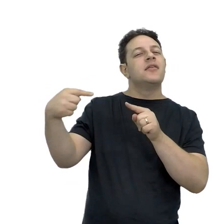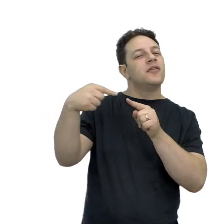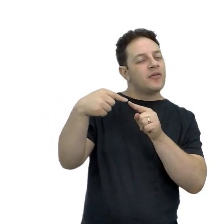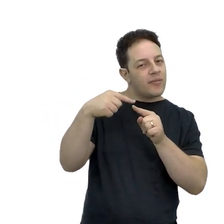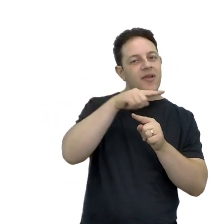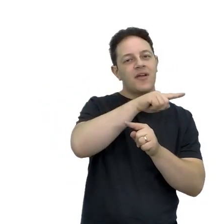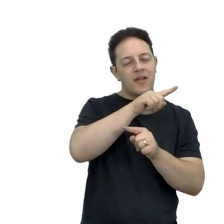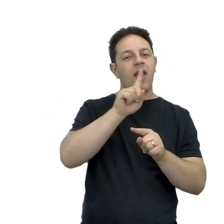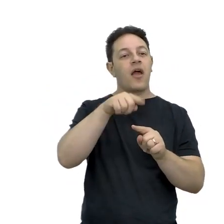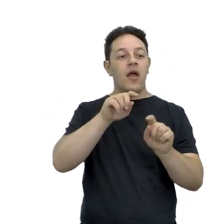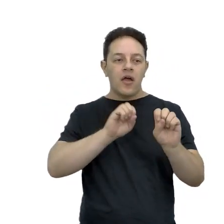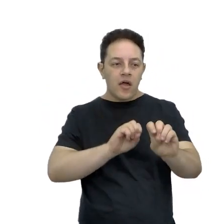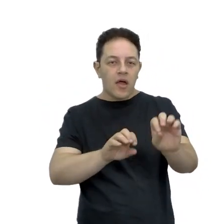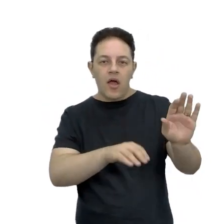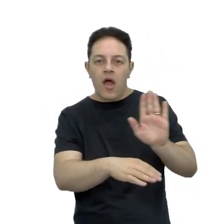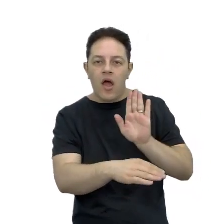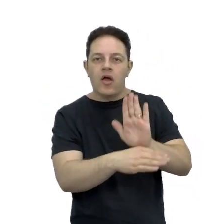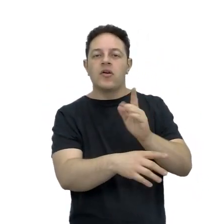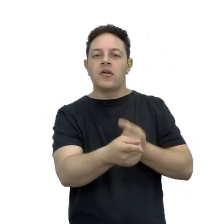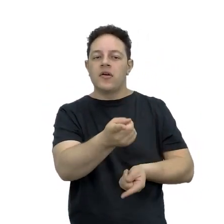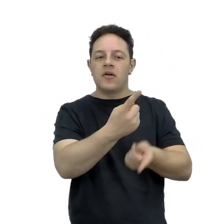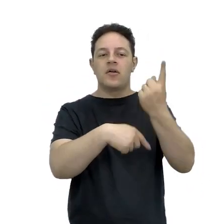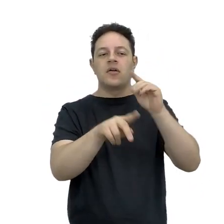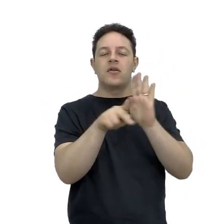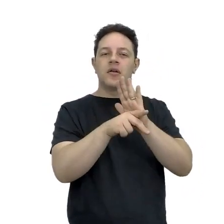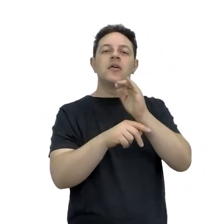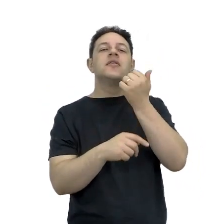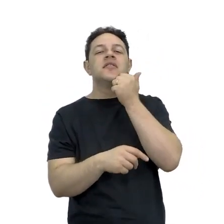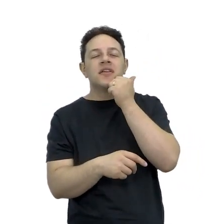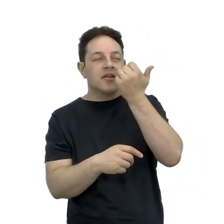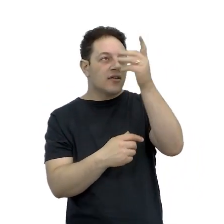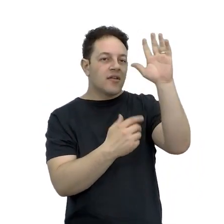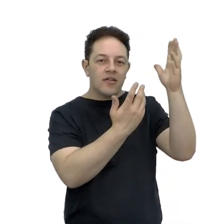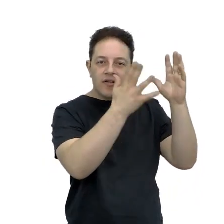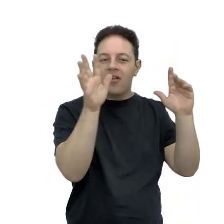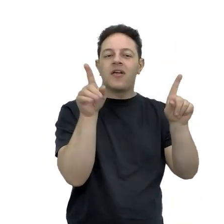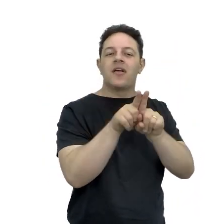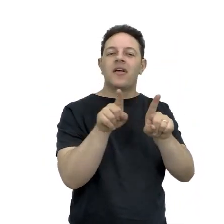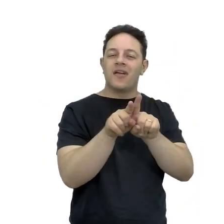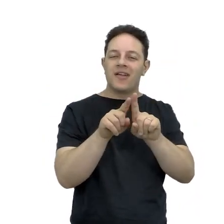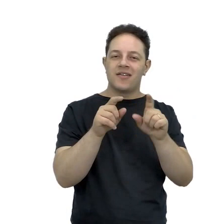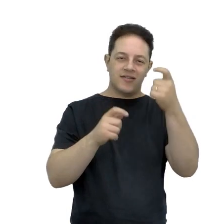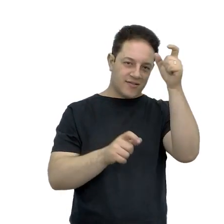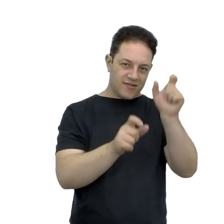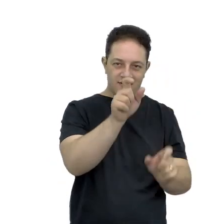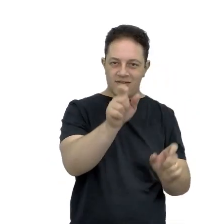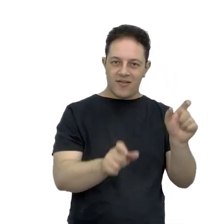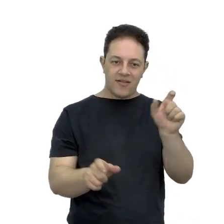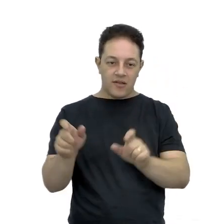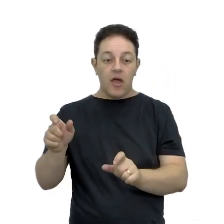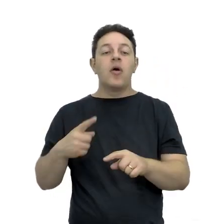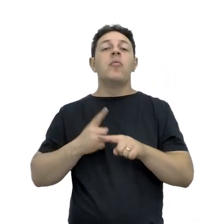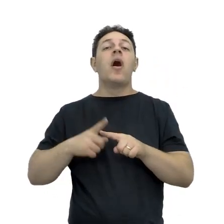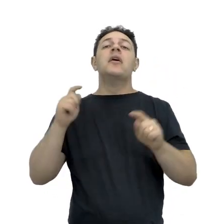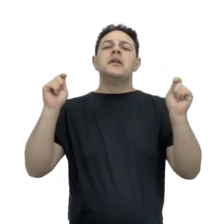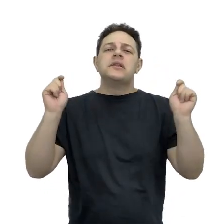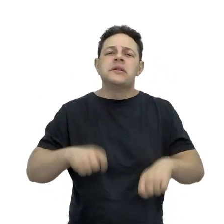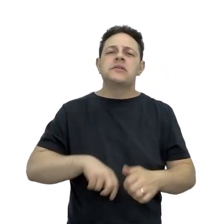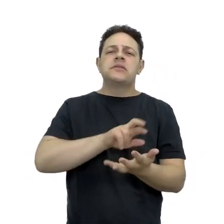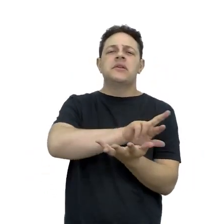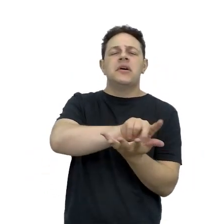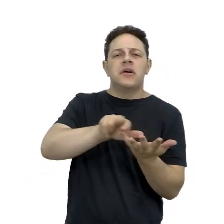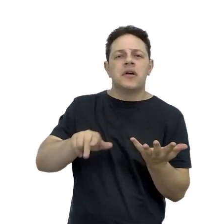formativo, onde a gente tem muitas possibilidades, muita